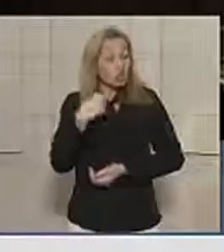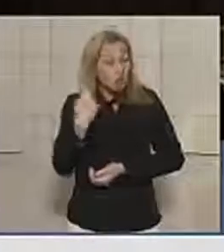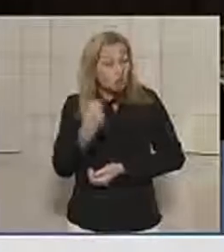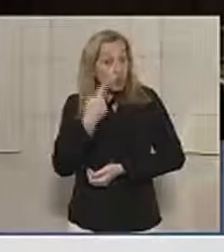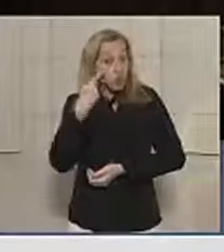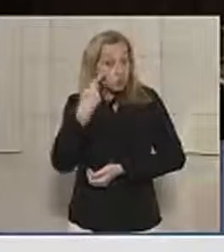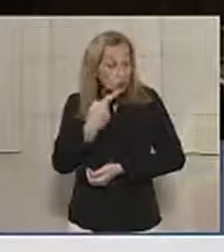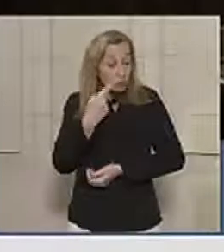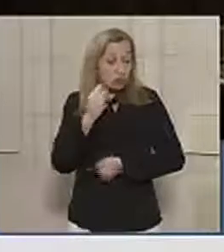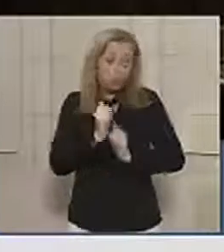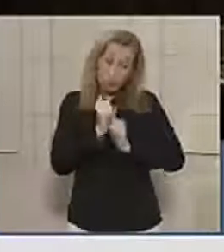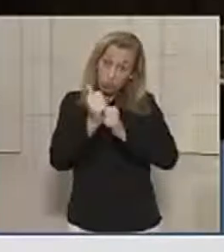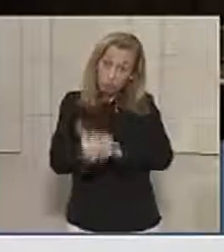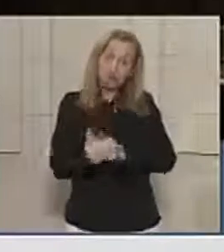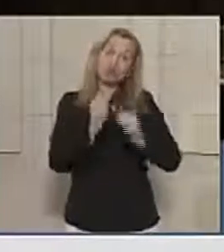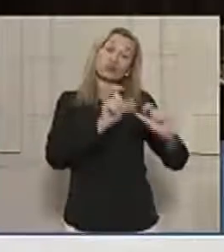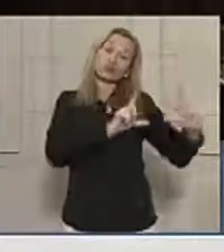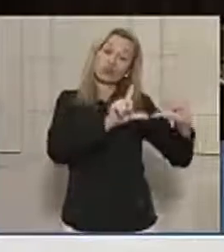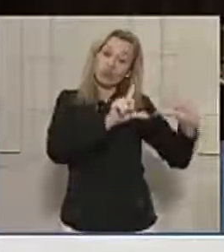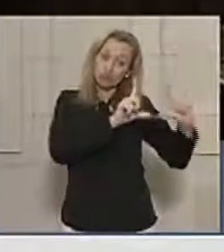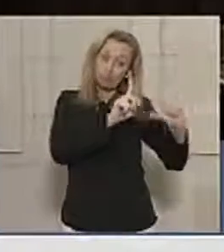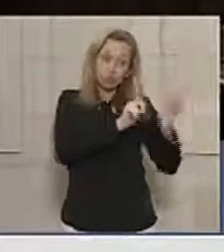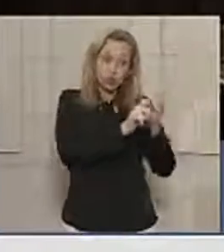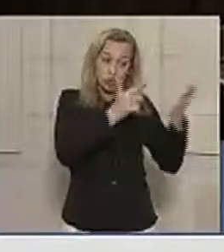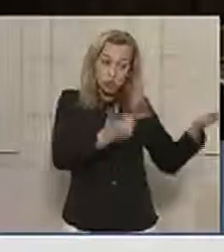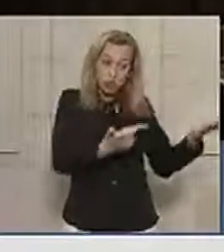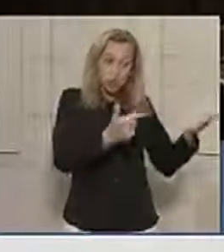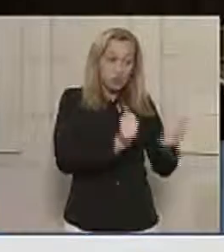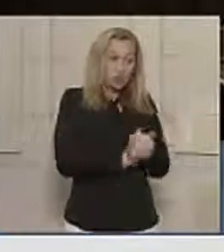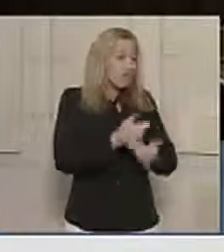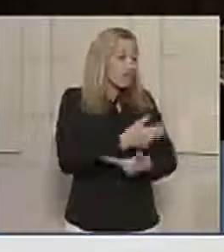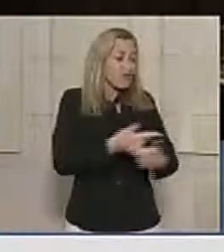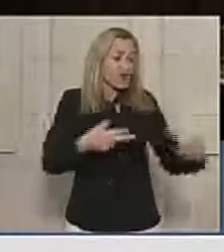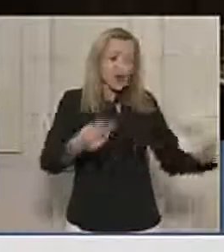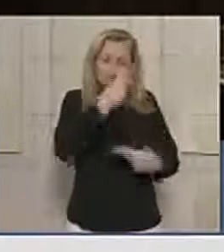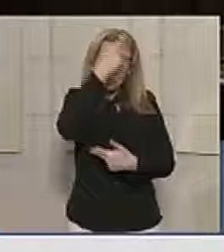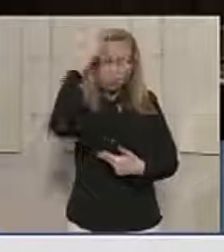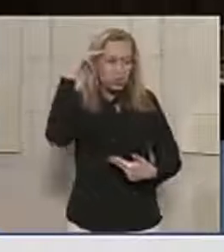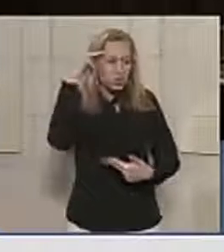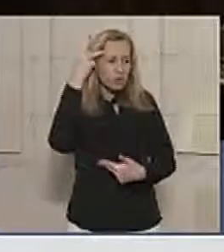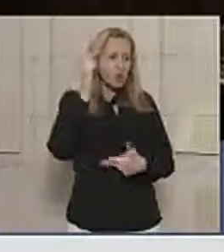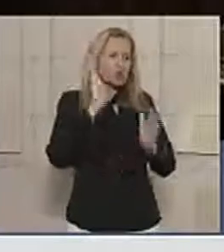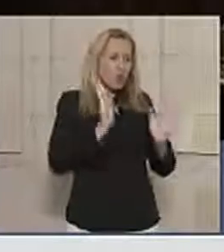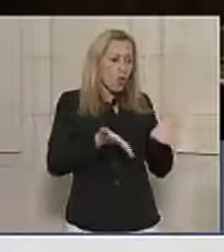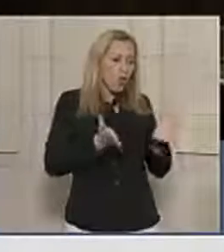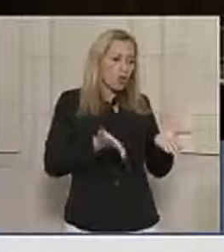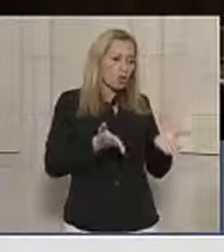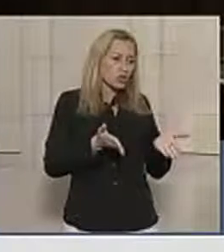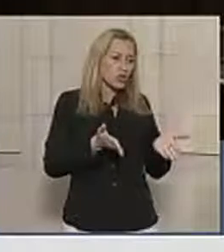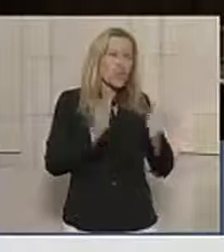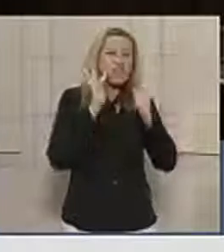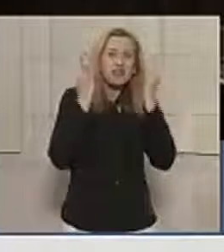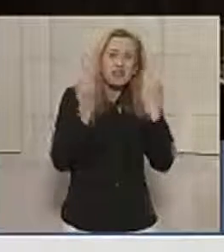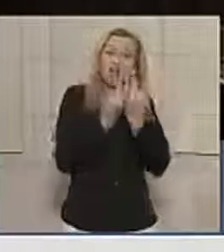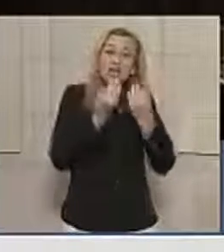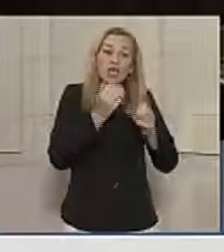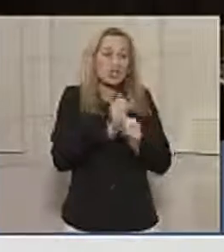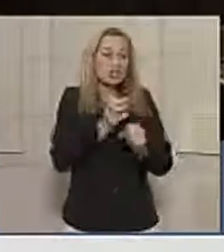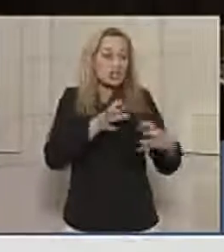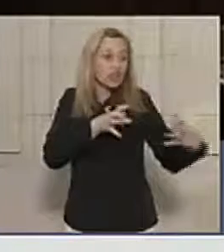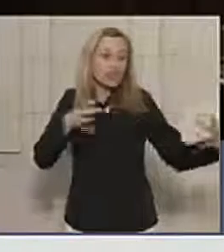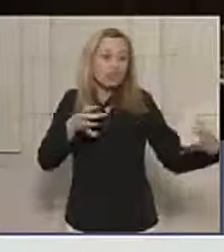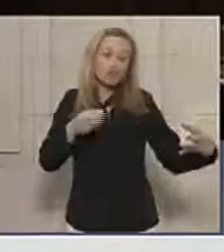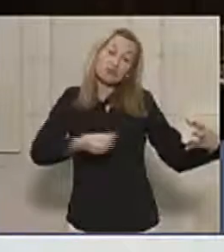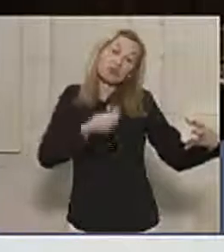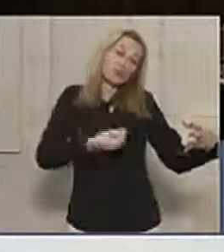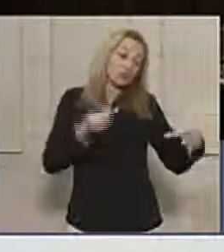tivemos aí, acompanhando pelos jornais, a oitiva de várias pessoas, e hoje a gente já vê famílias inteiras morando